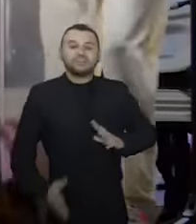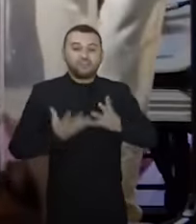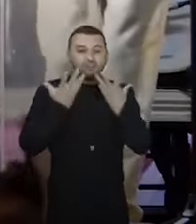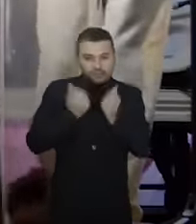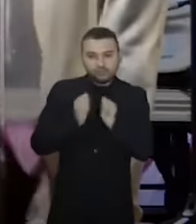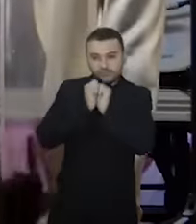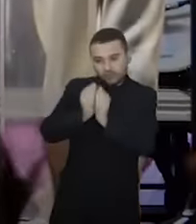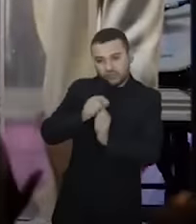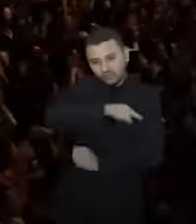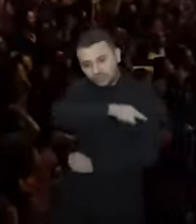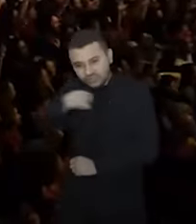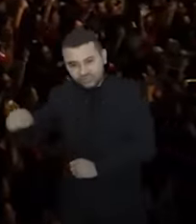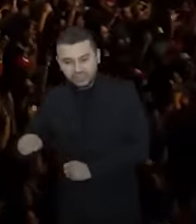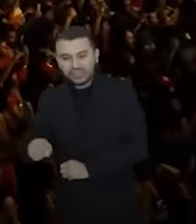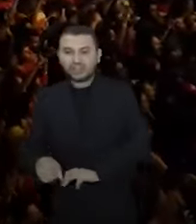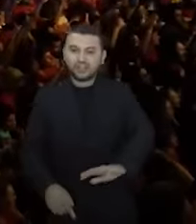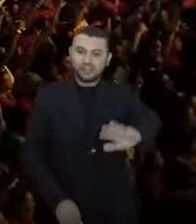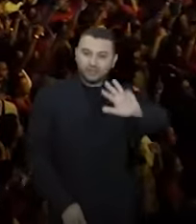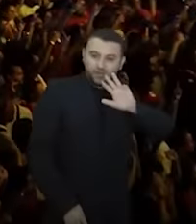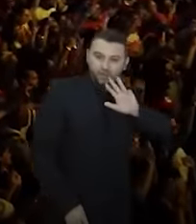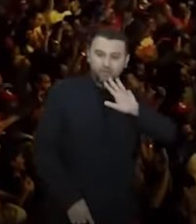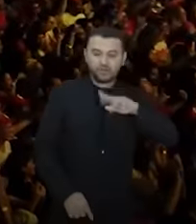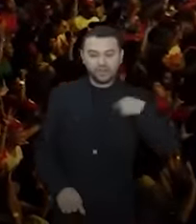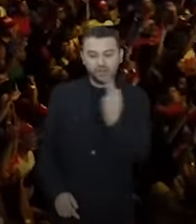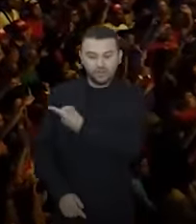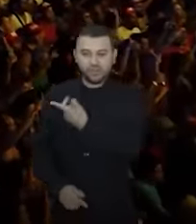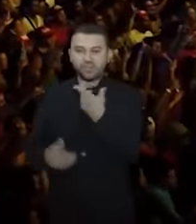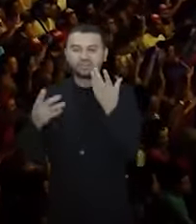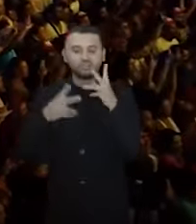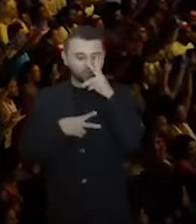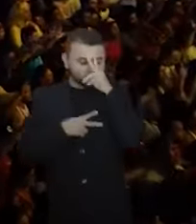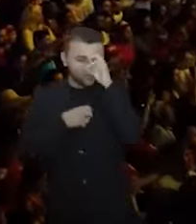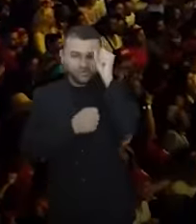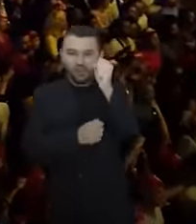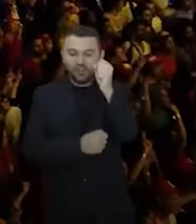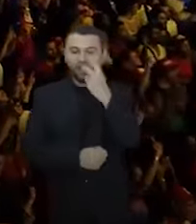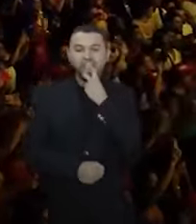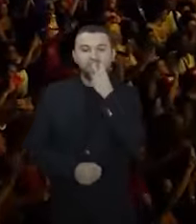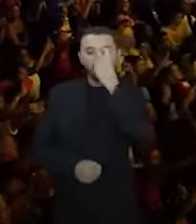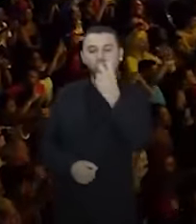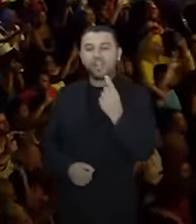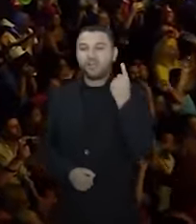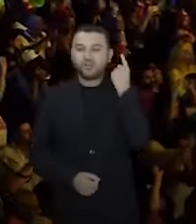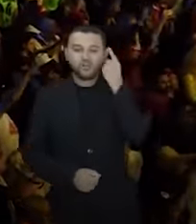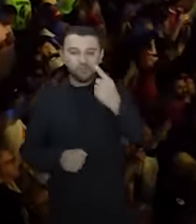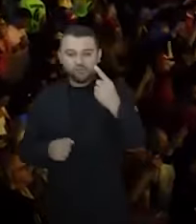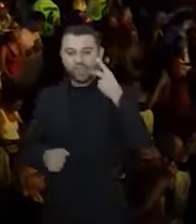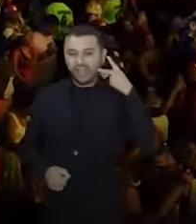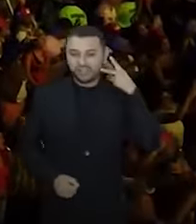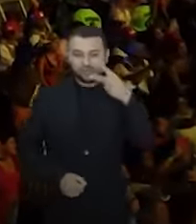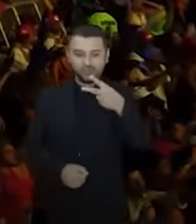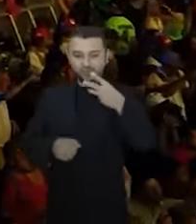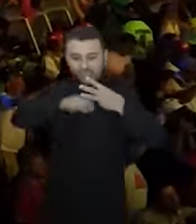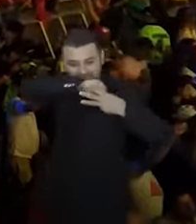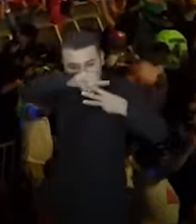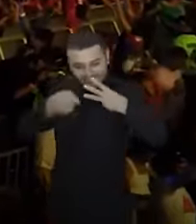vocês: Lula é nossa voz e vez. Dou-lhe uma, duas,